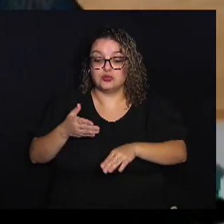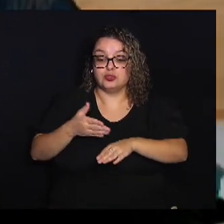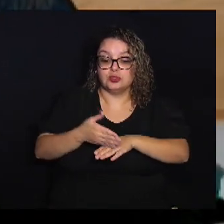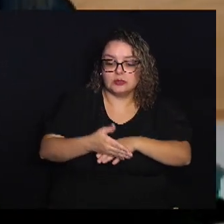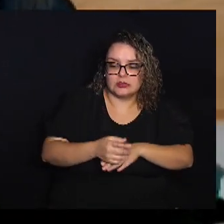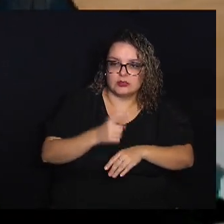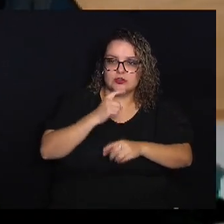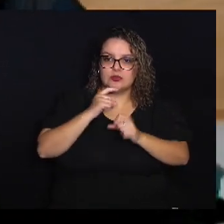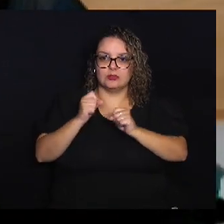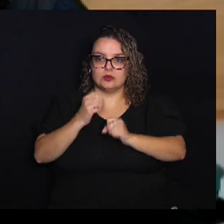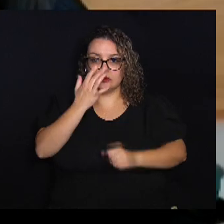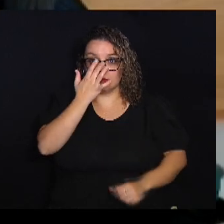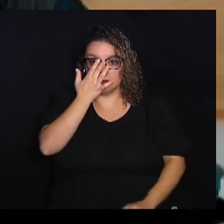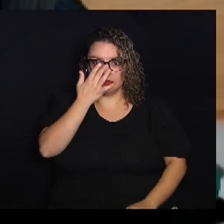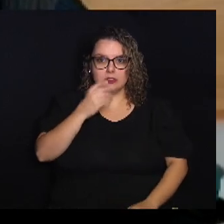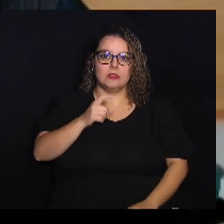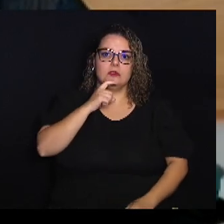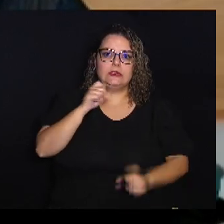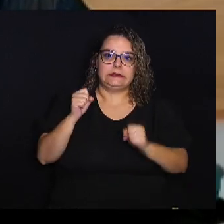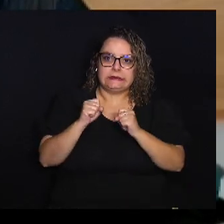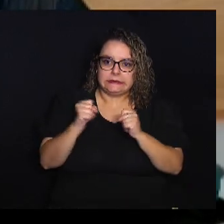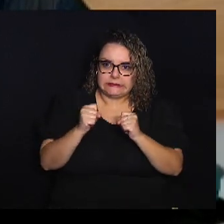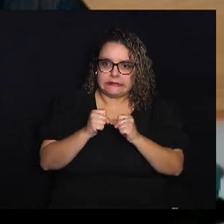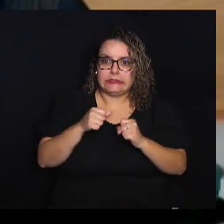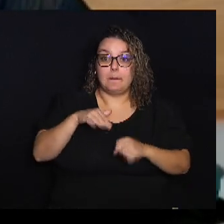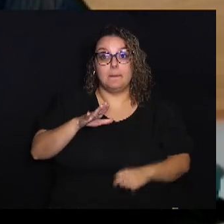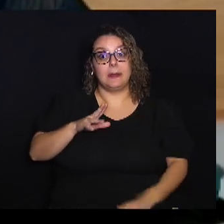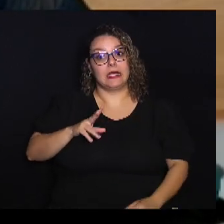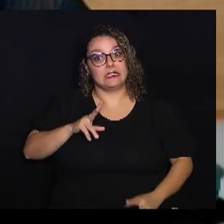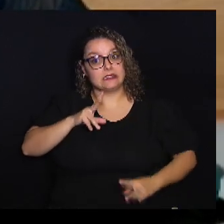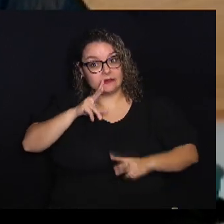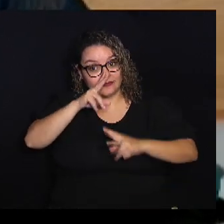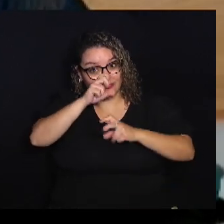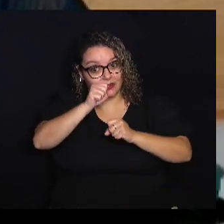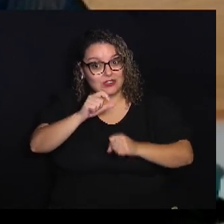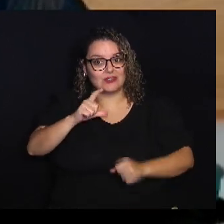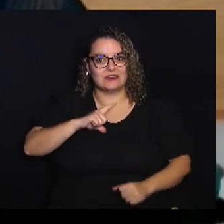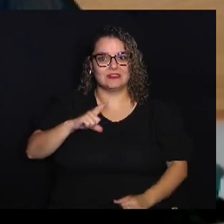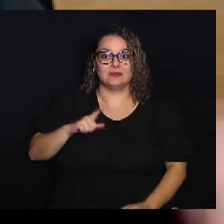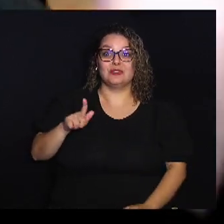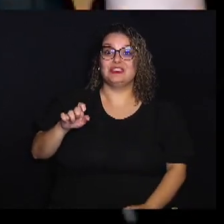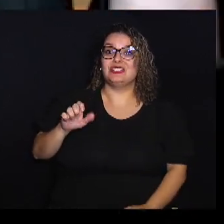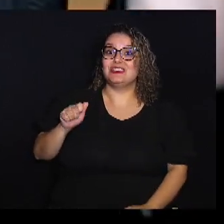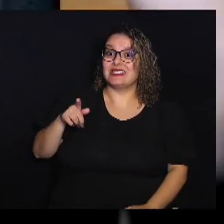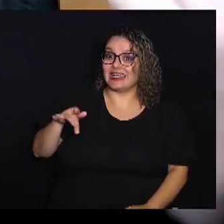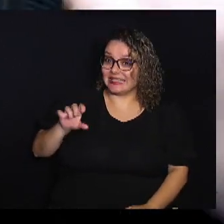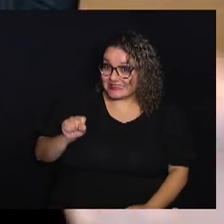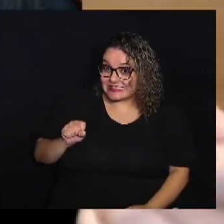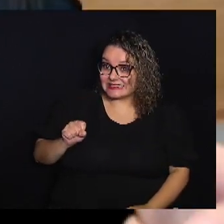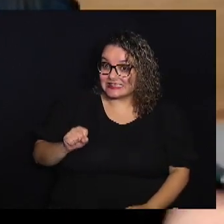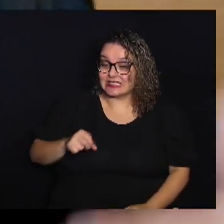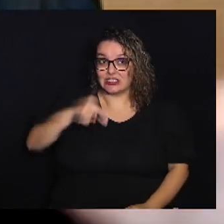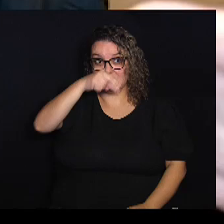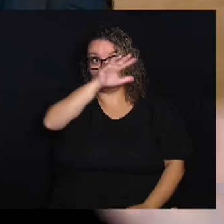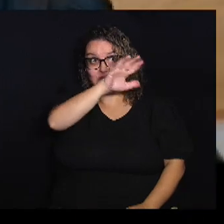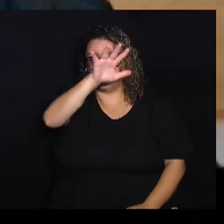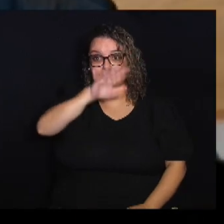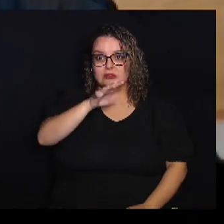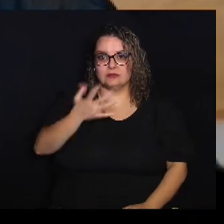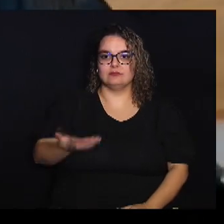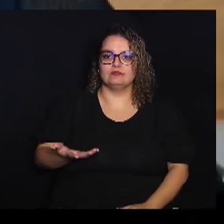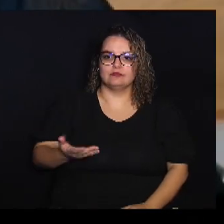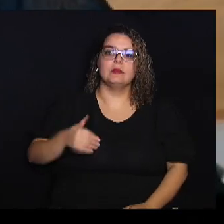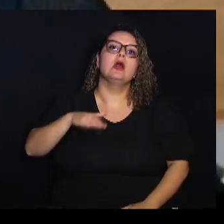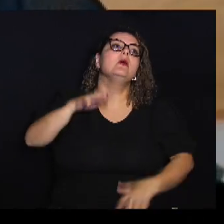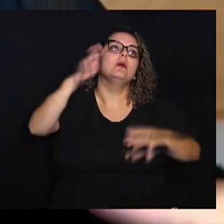inverno, talvez um inverno ainda mais rigoroso, com a ocorrência de geadas. E para o pessoal do norte e do nordeste,